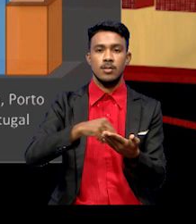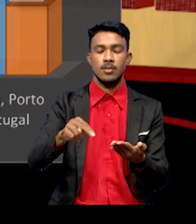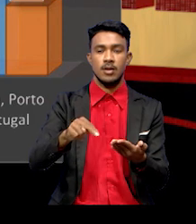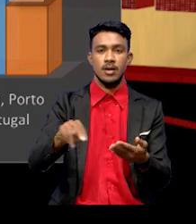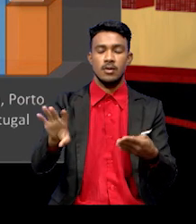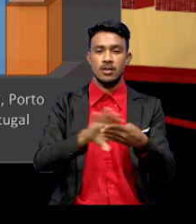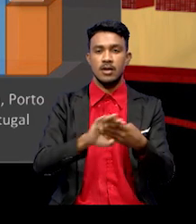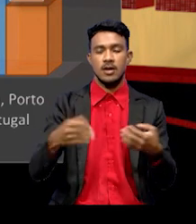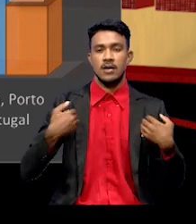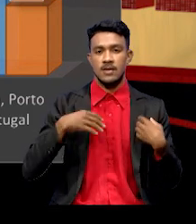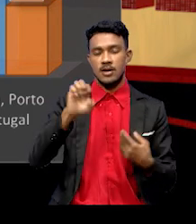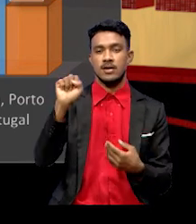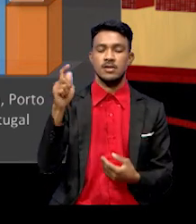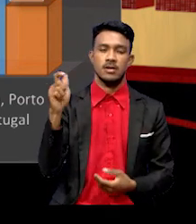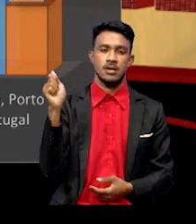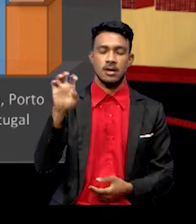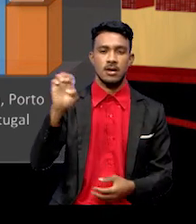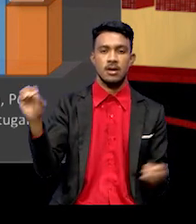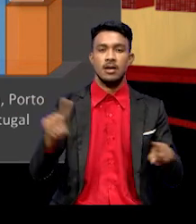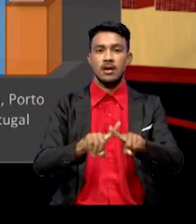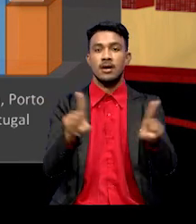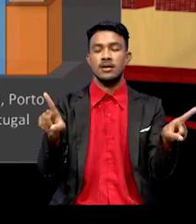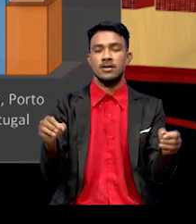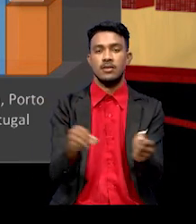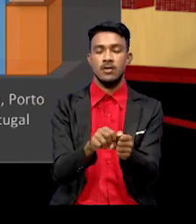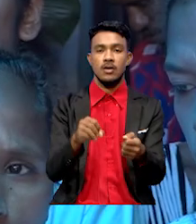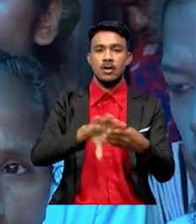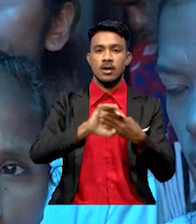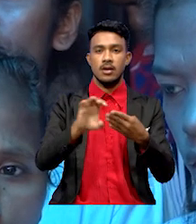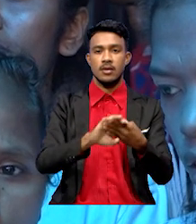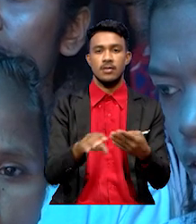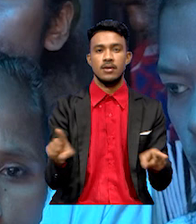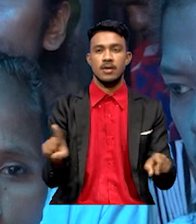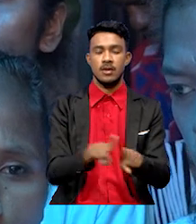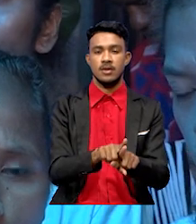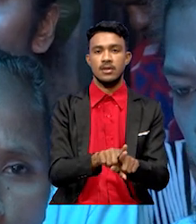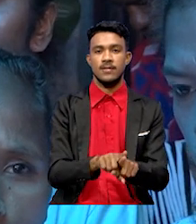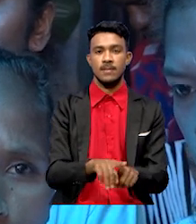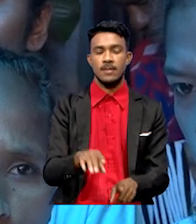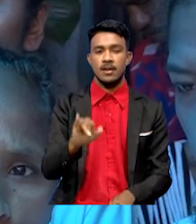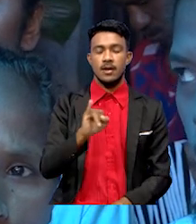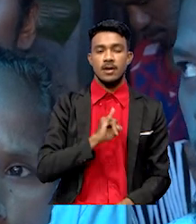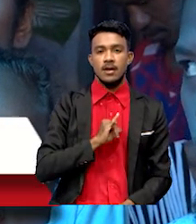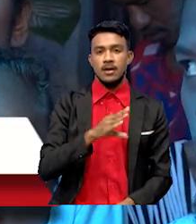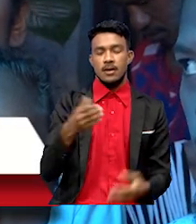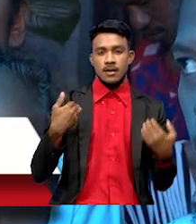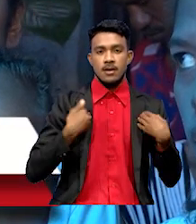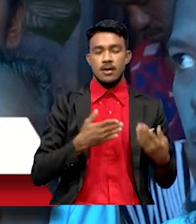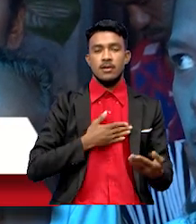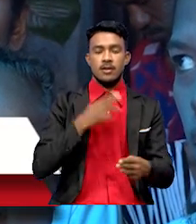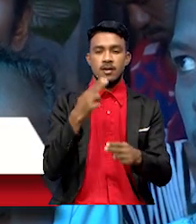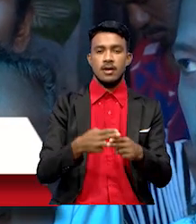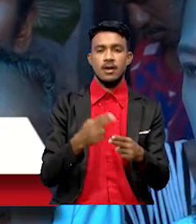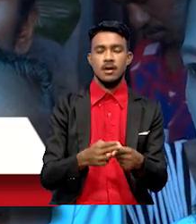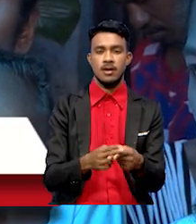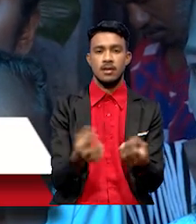lista estai, la hanesan ho cartão eleitoral original. Kau tuba vote INAP ne, hau narang kompletu ina ba kompletu tena, hau nia